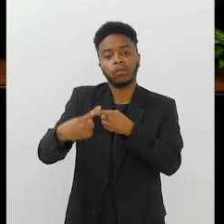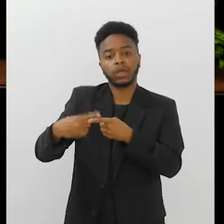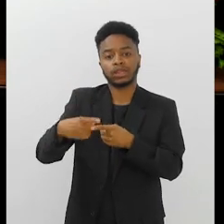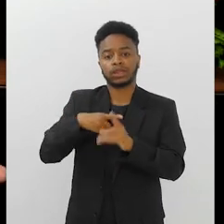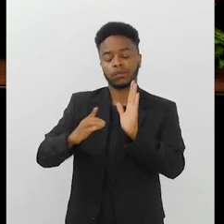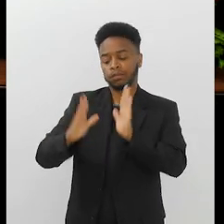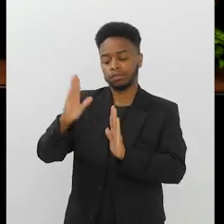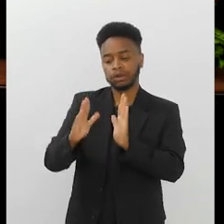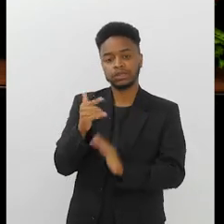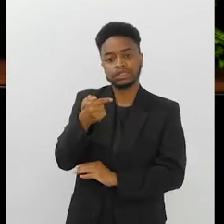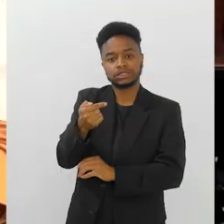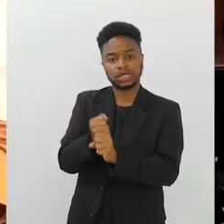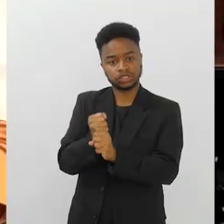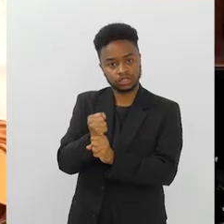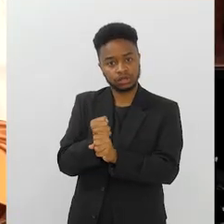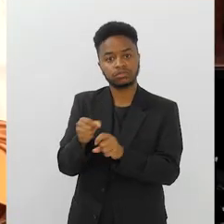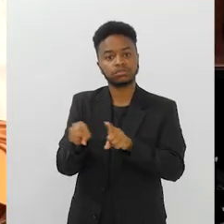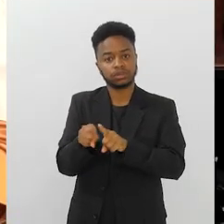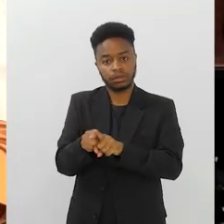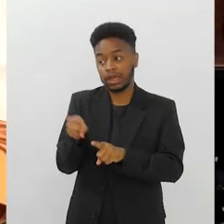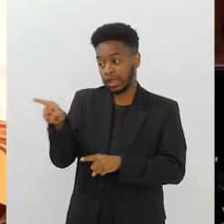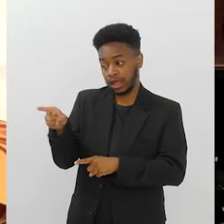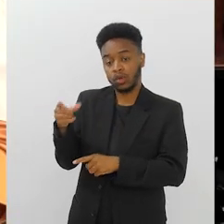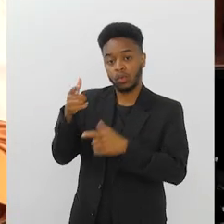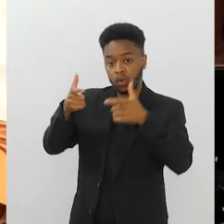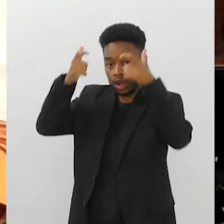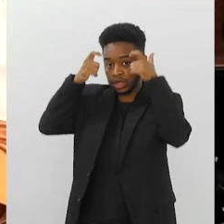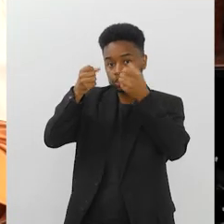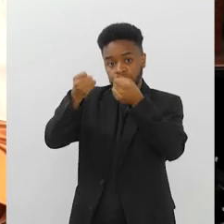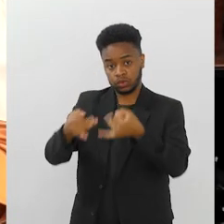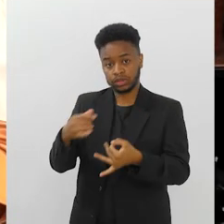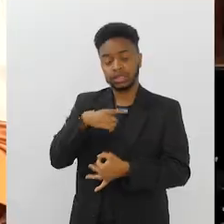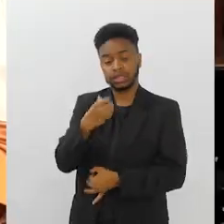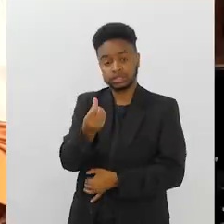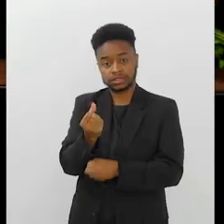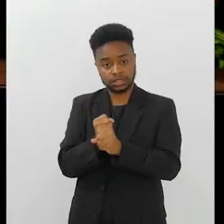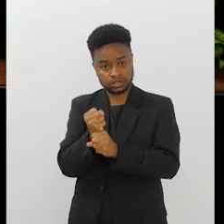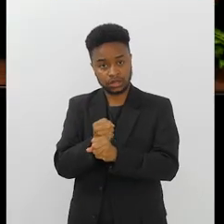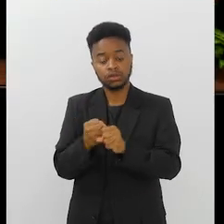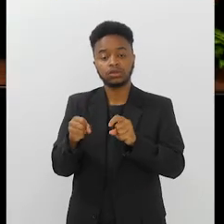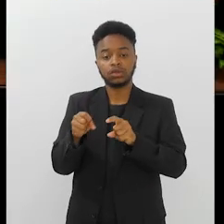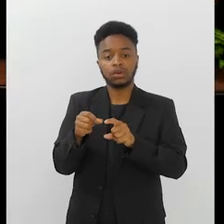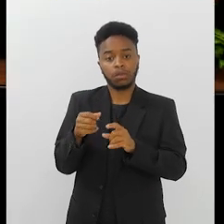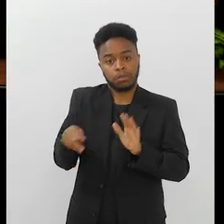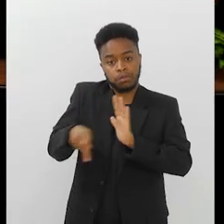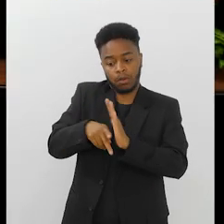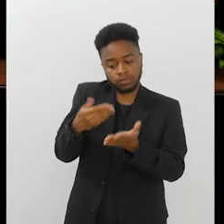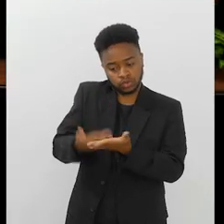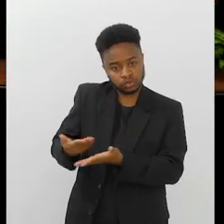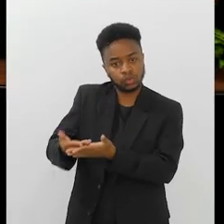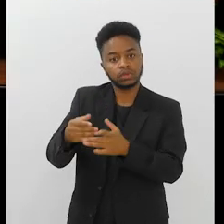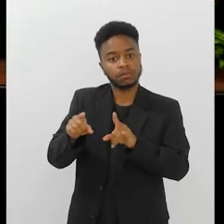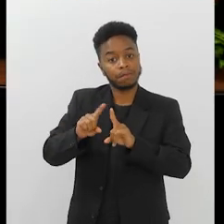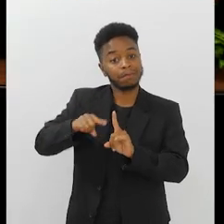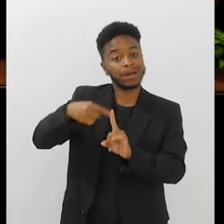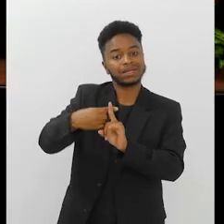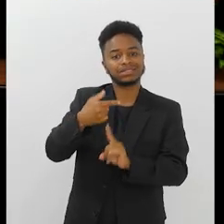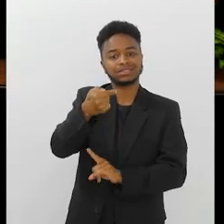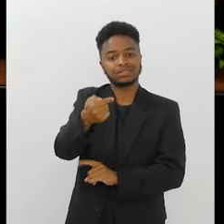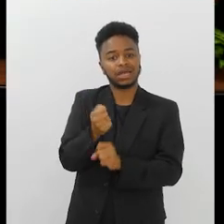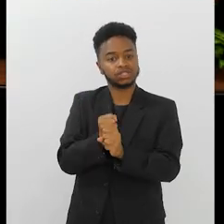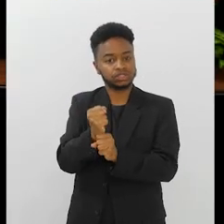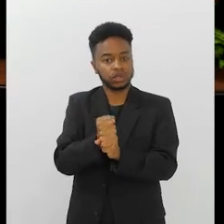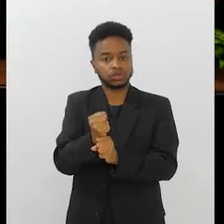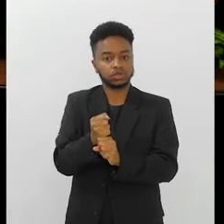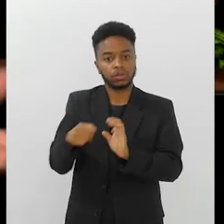até então dos 6 anos bem colocado pelo pelo rei e os 7 anos que a gente tem para o sacerdócio dear não l babalaô